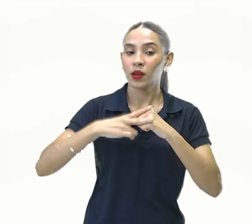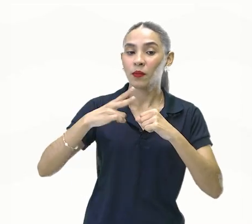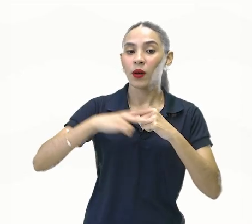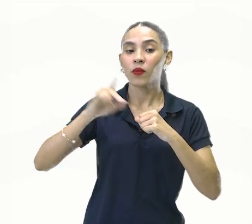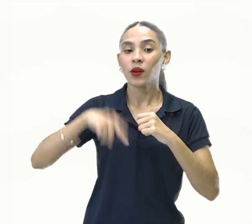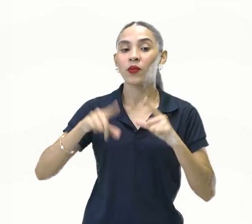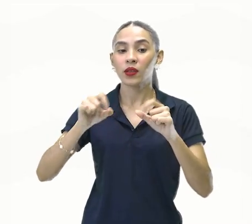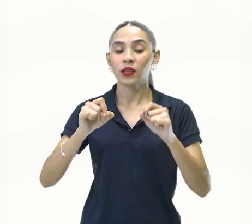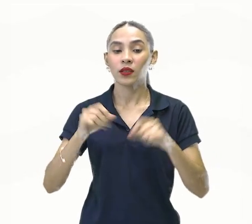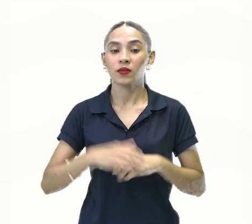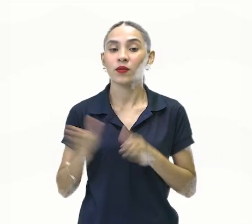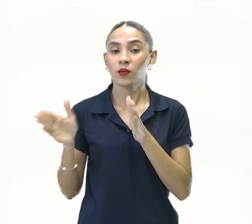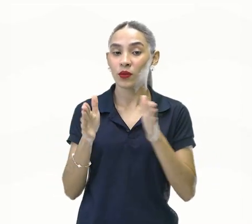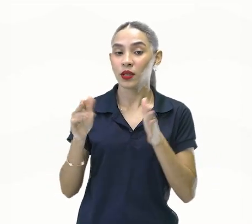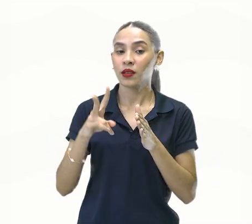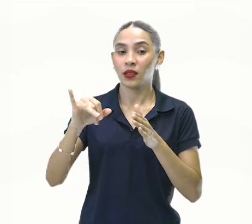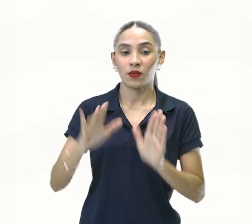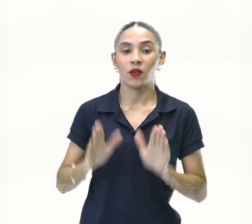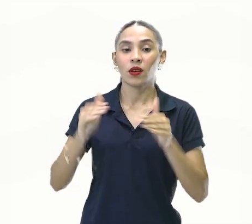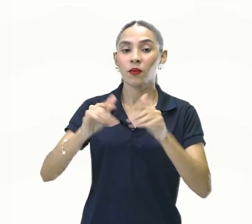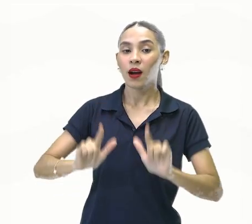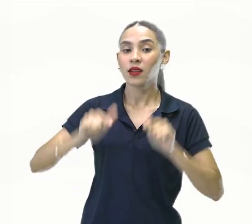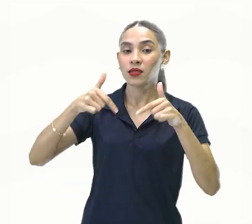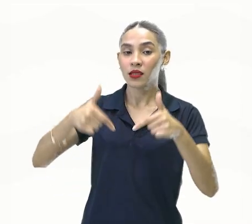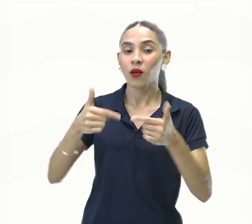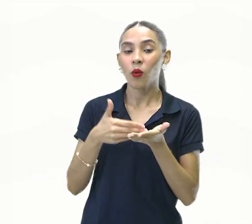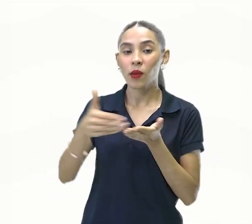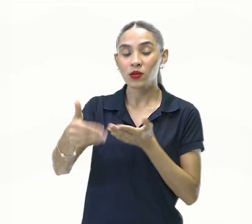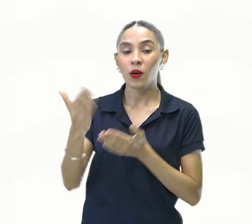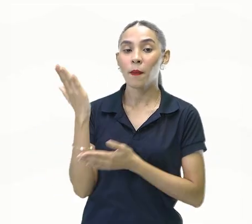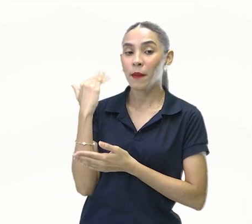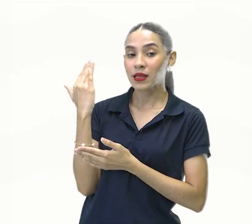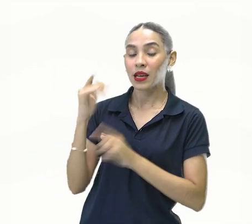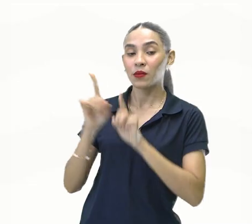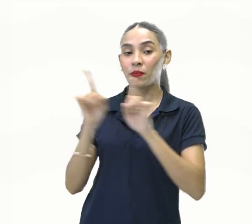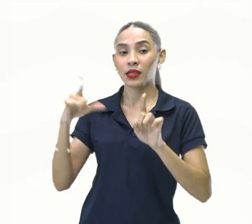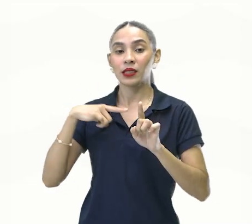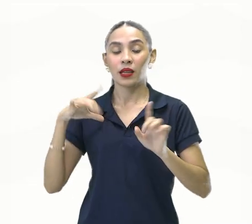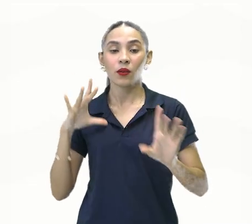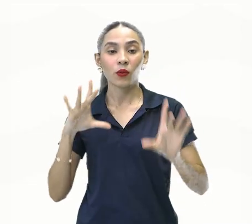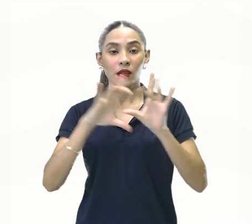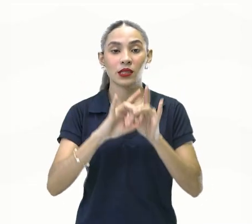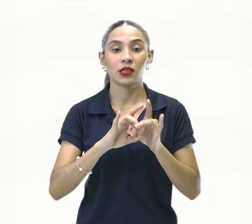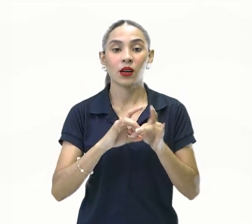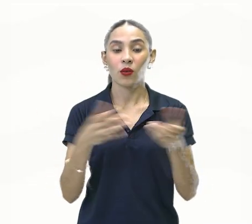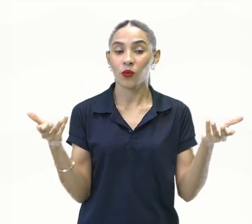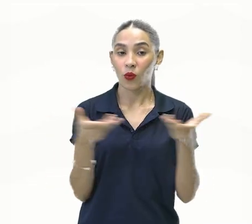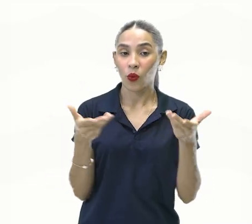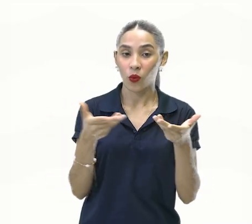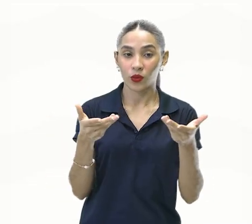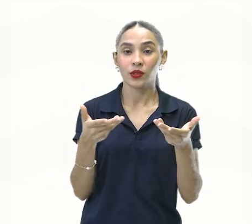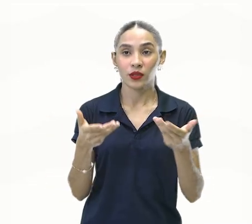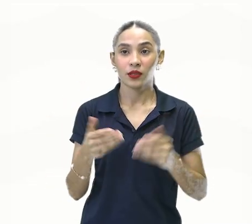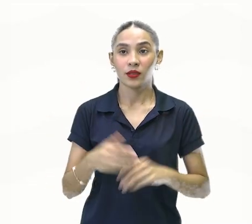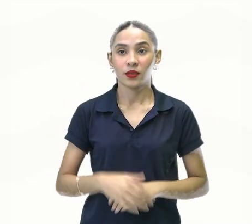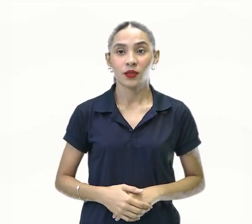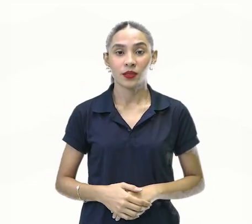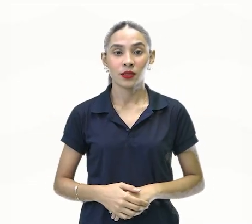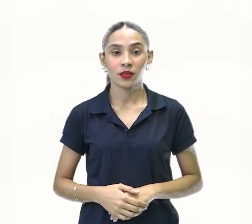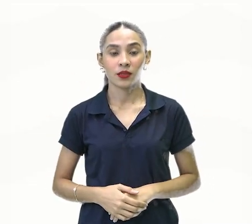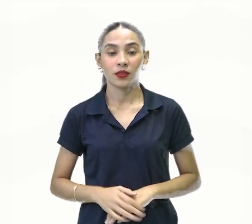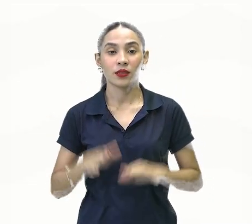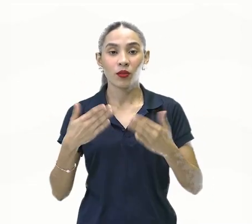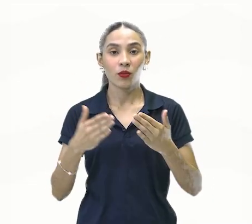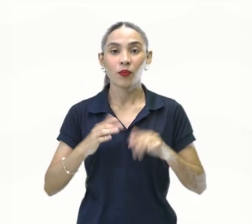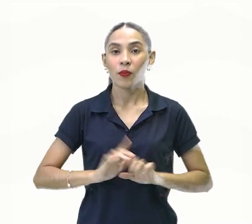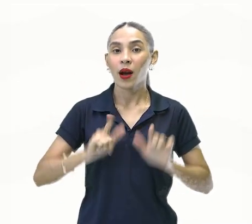tempo que vai tratar de uma ação que começou no passado, mas tem uma conexão com o presente, tá? É uma